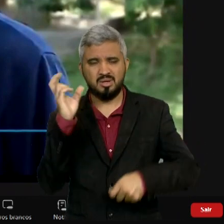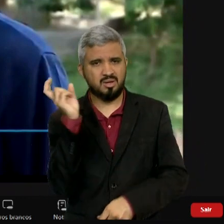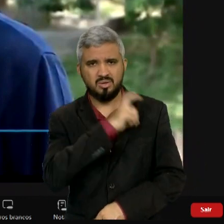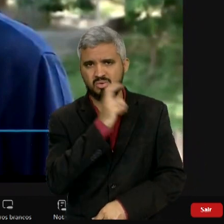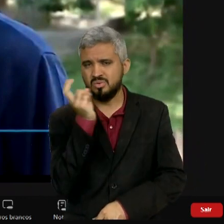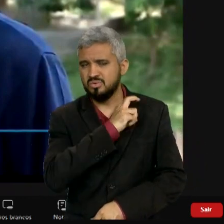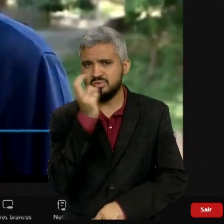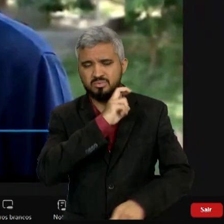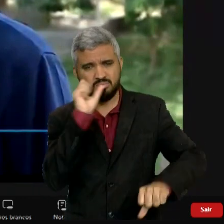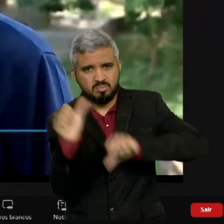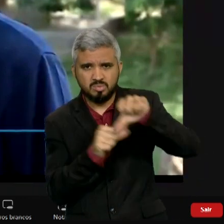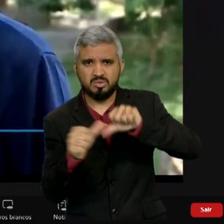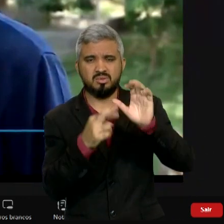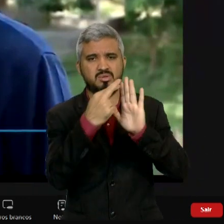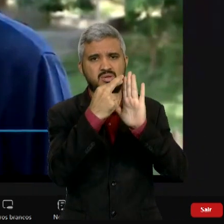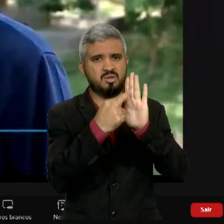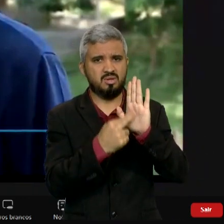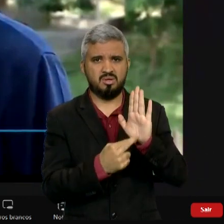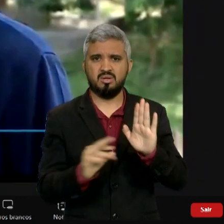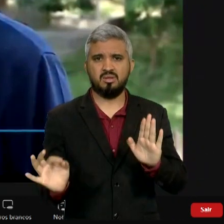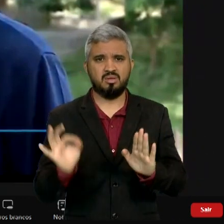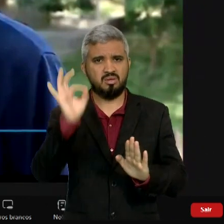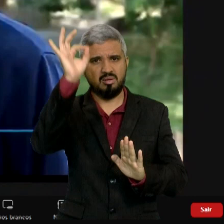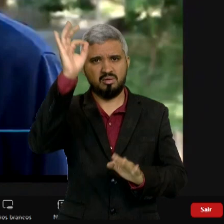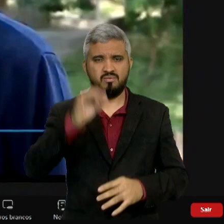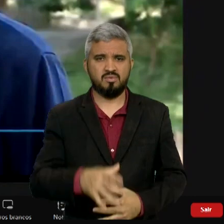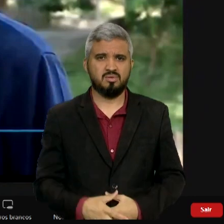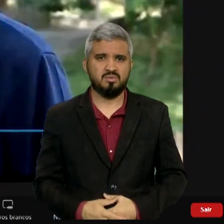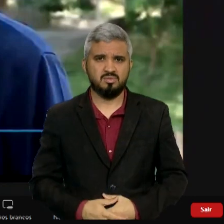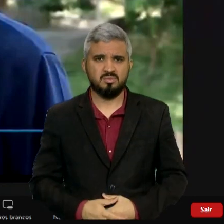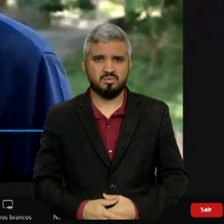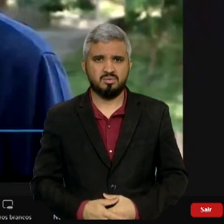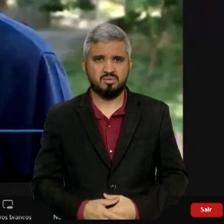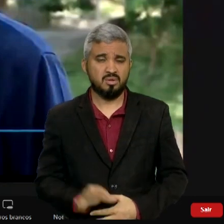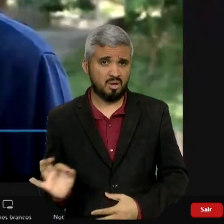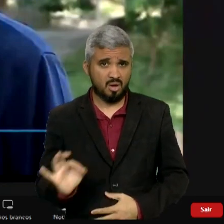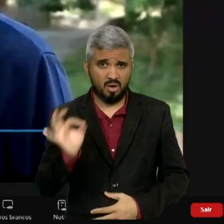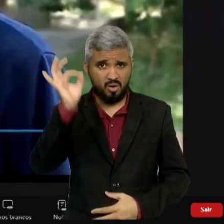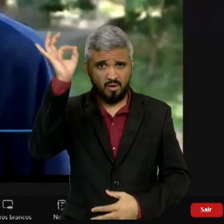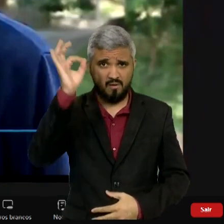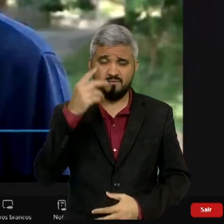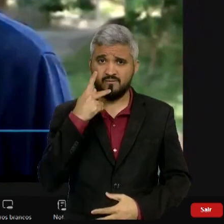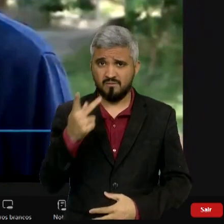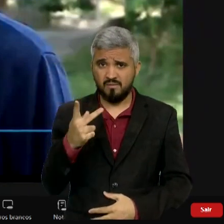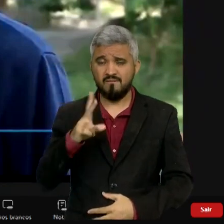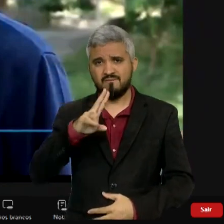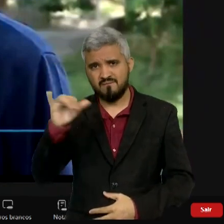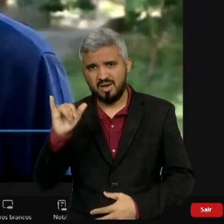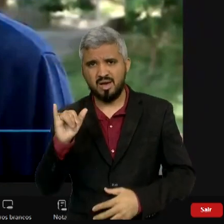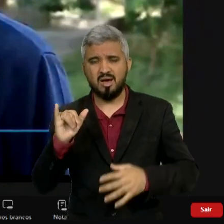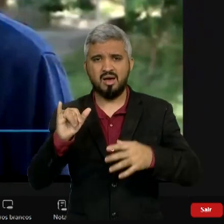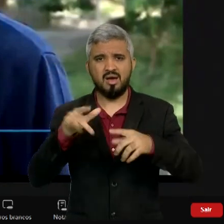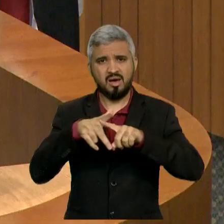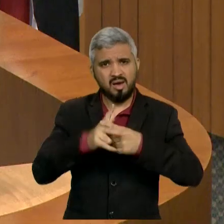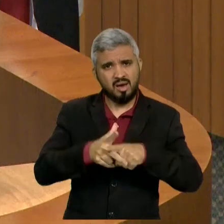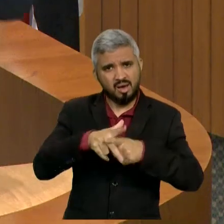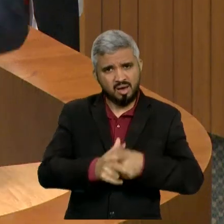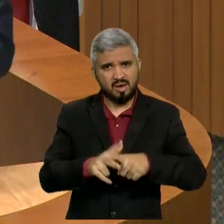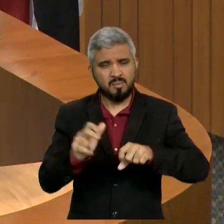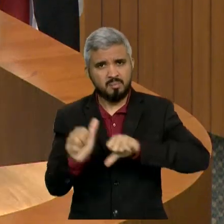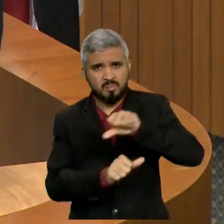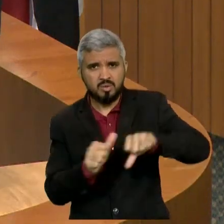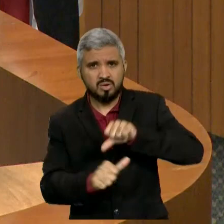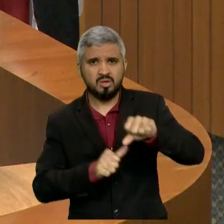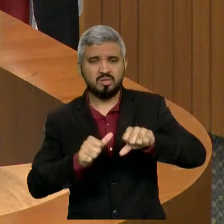Da mesma forma que a UFMA se comprometeu a reavaliar o critério de localização para questão de pontuação, que o cara às